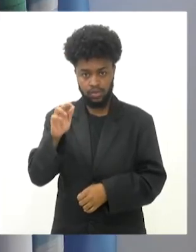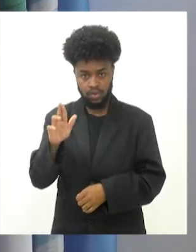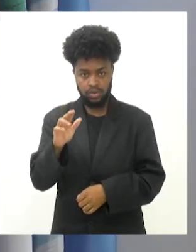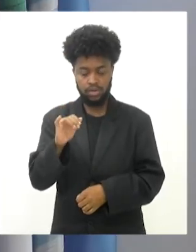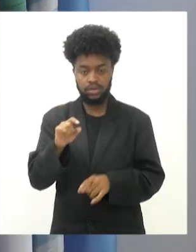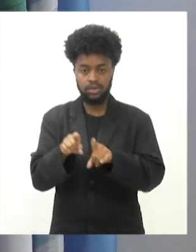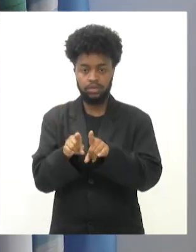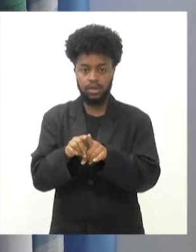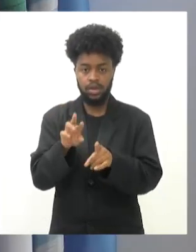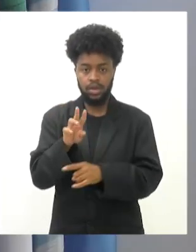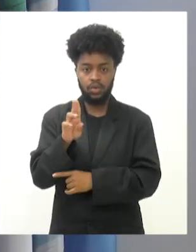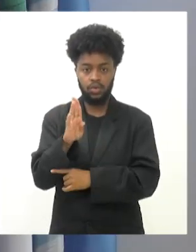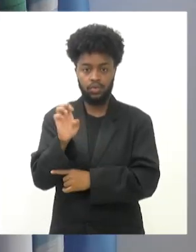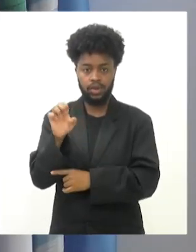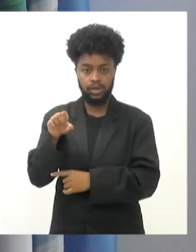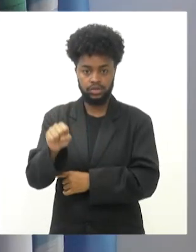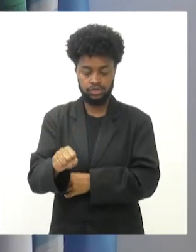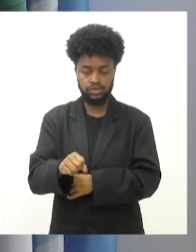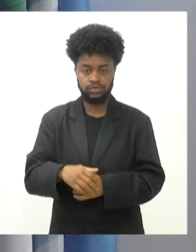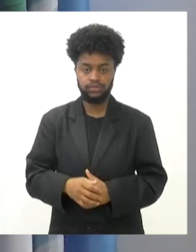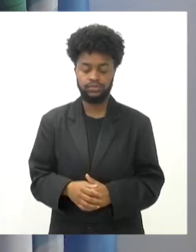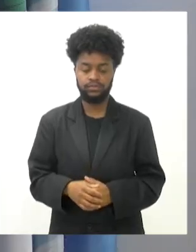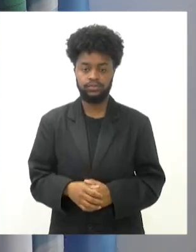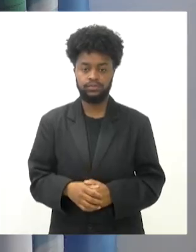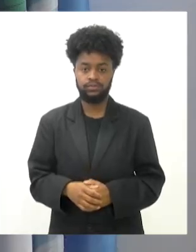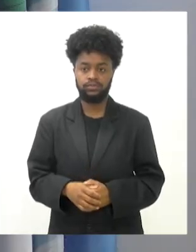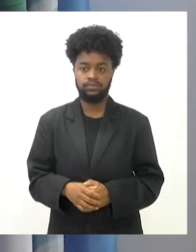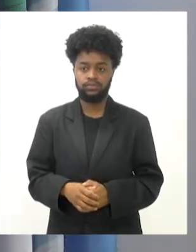e o senhor Rubens Bontempo.